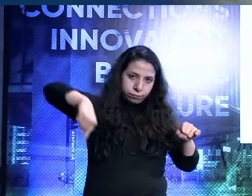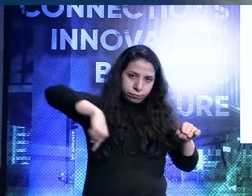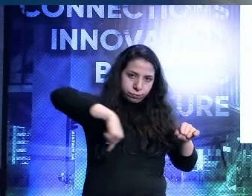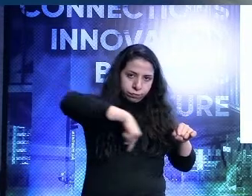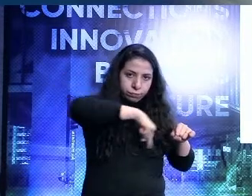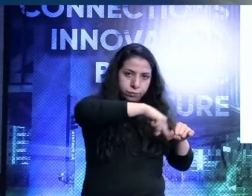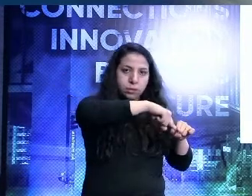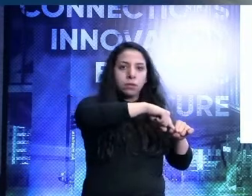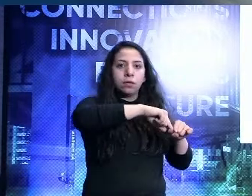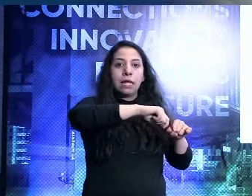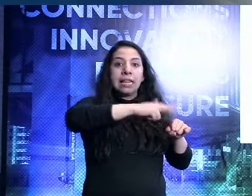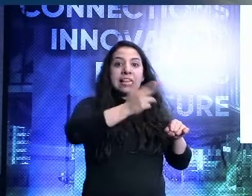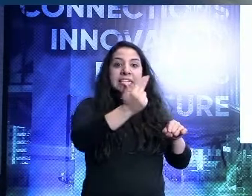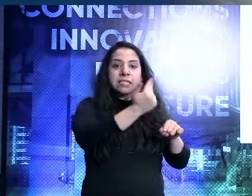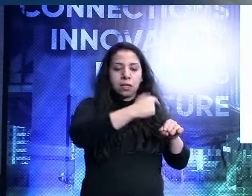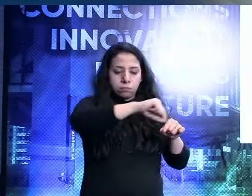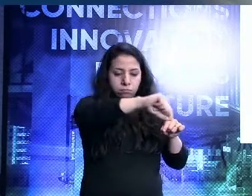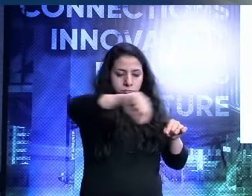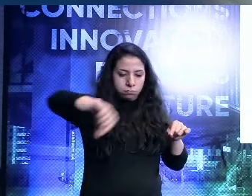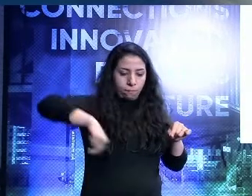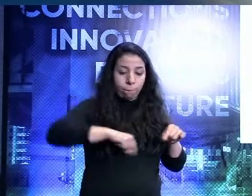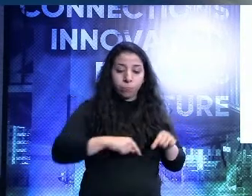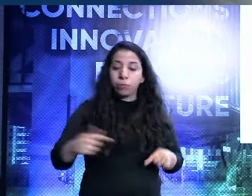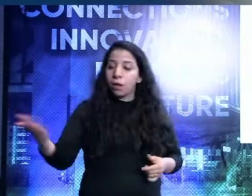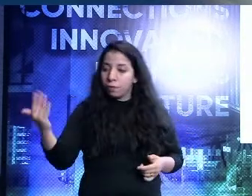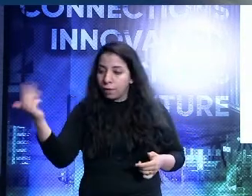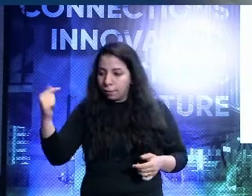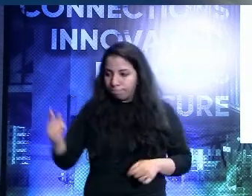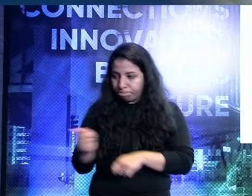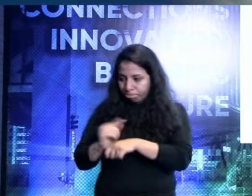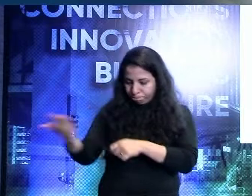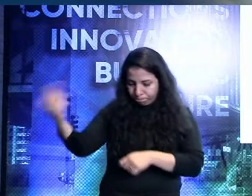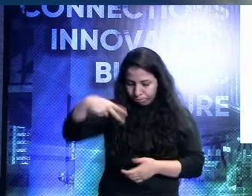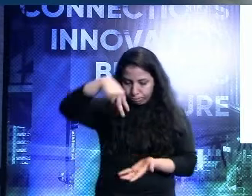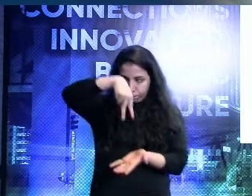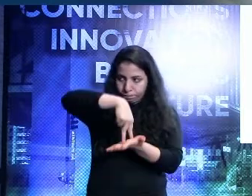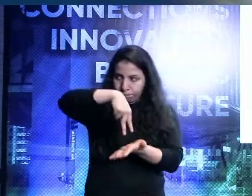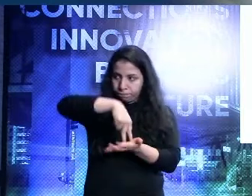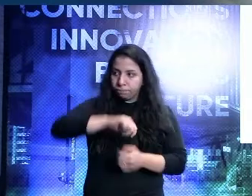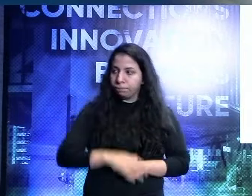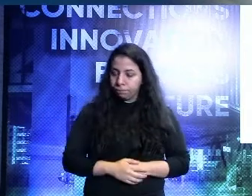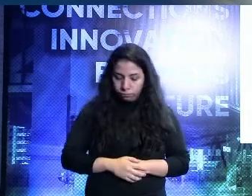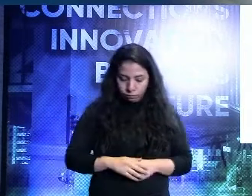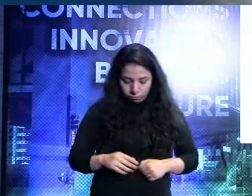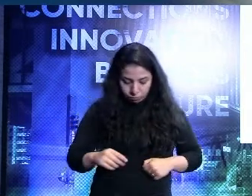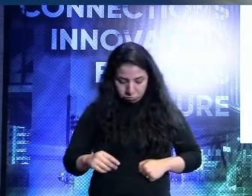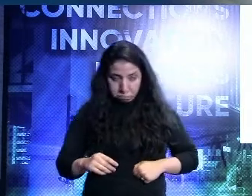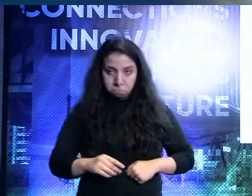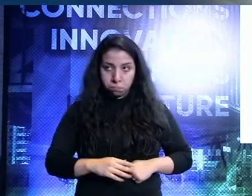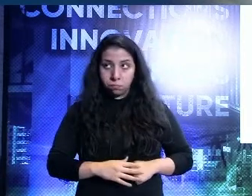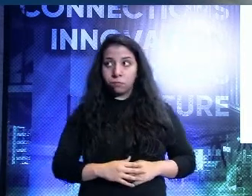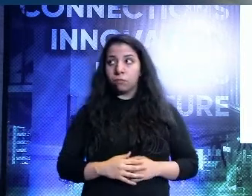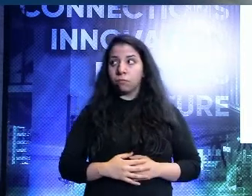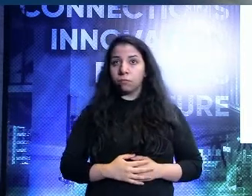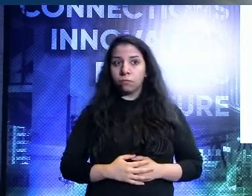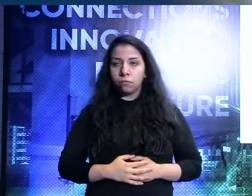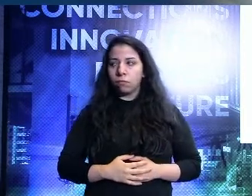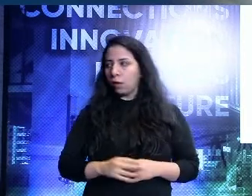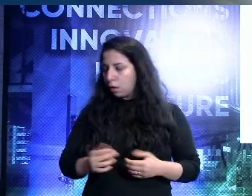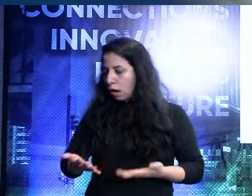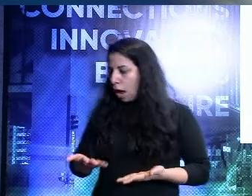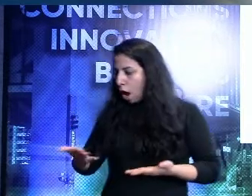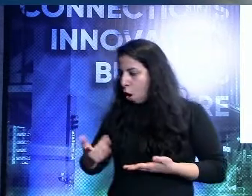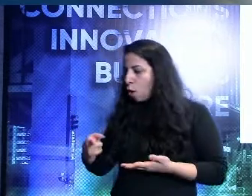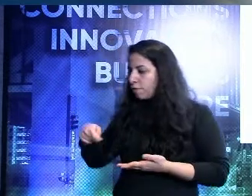né? E ele falava, gerente, fica em pé agora nesse círculo, pega um papel e caneta, um caderninho, e daqui a uma meia hora a